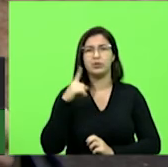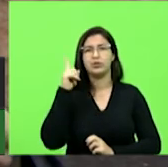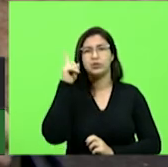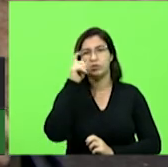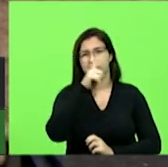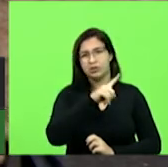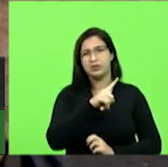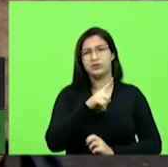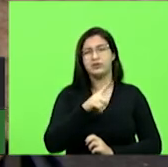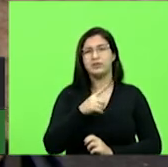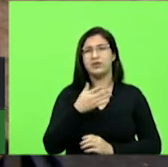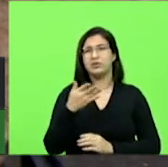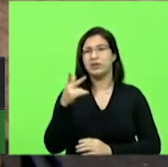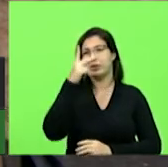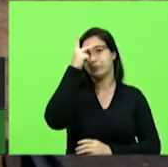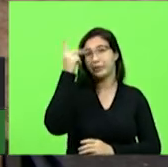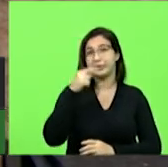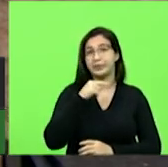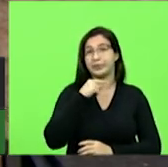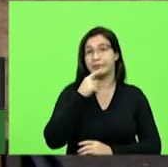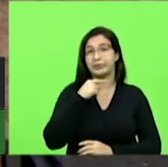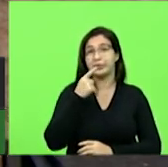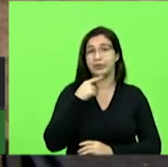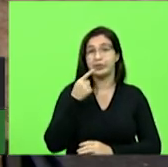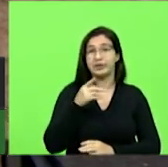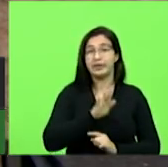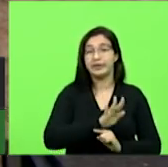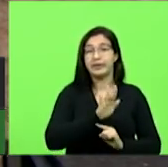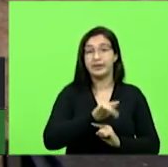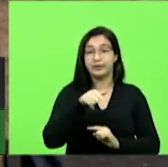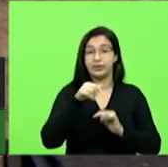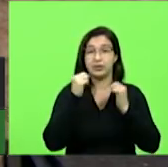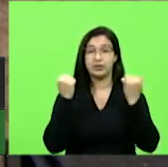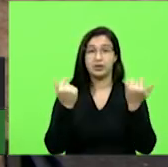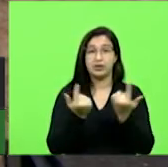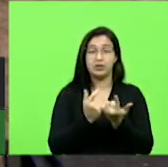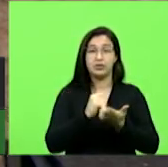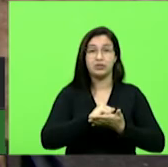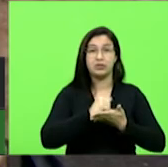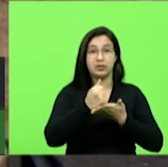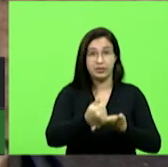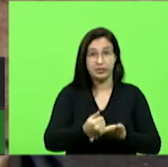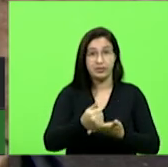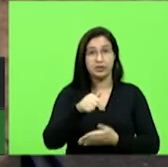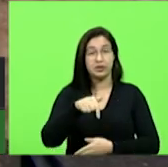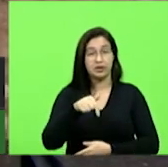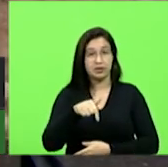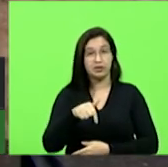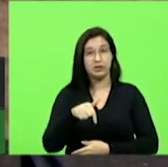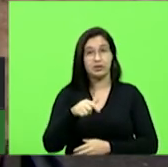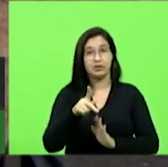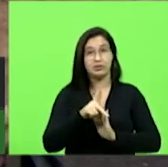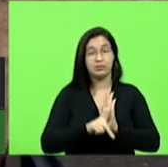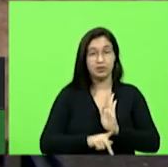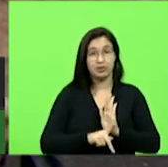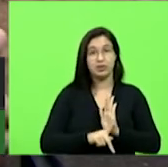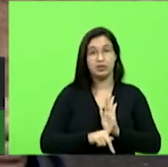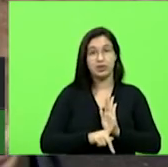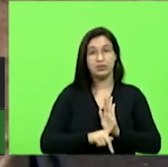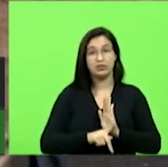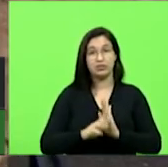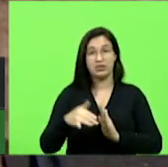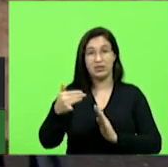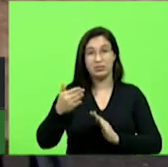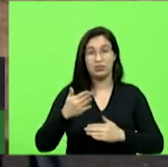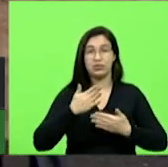pessoa que ainda não encontra guarita dentro dessa casa de ser defendida, como está sendo defendido esse projeto, na hora de você ter um acalento, um